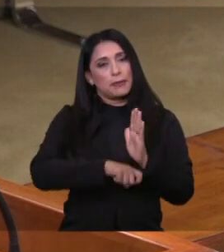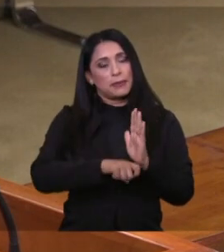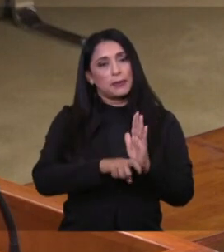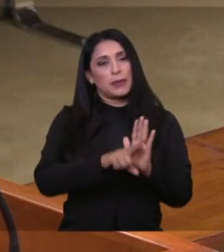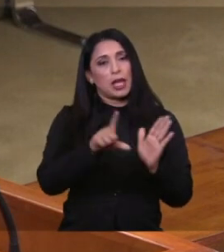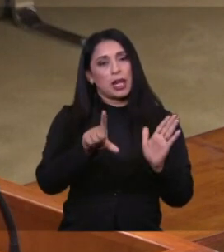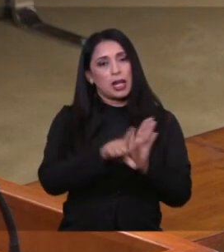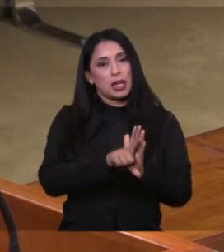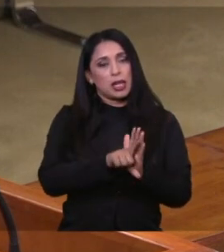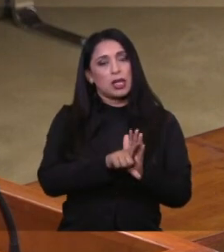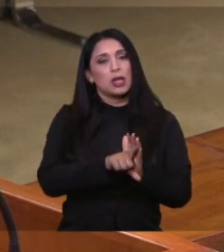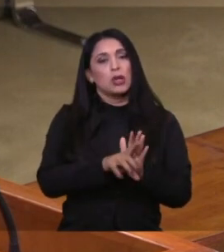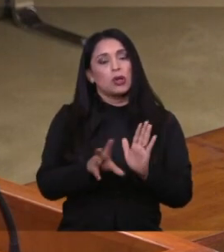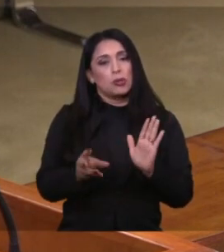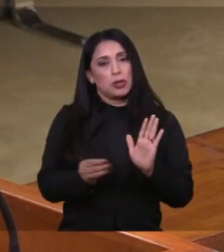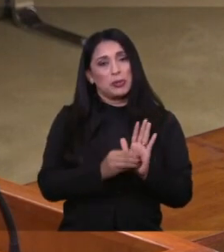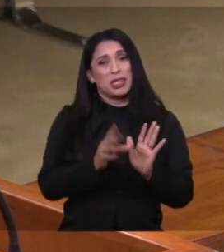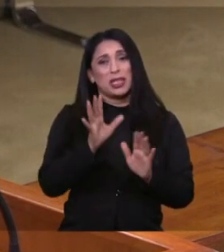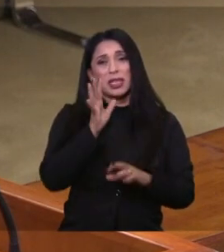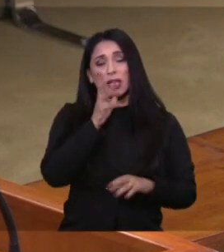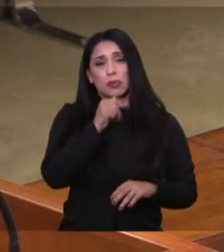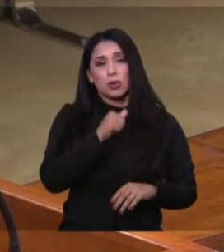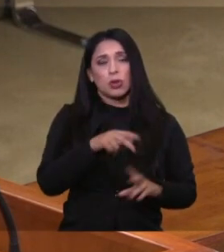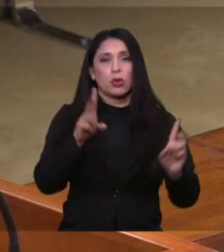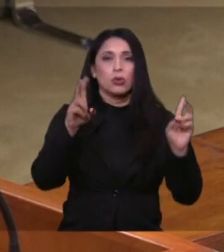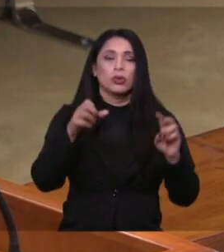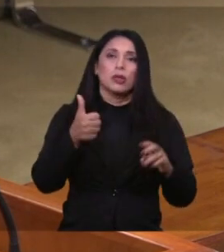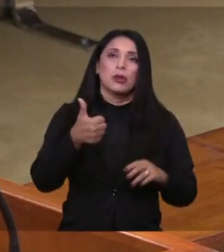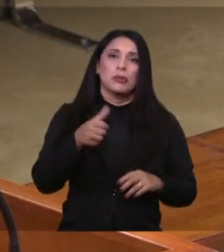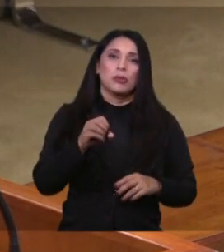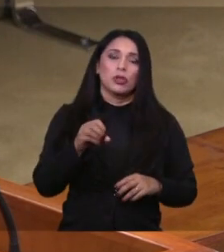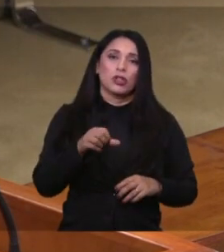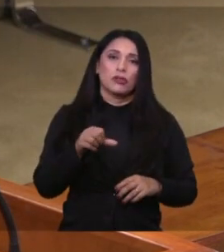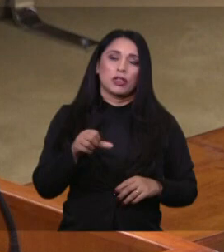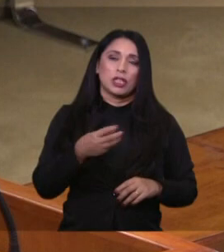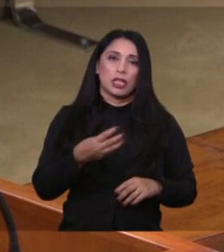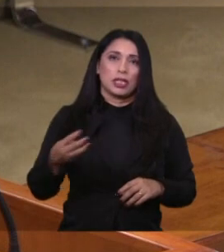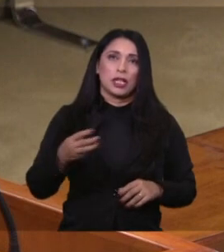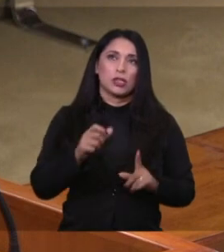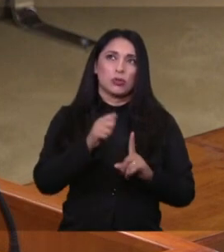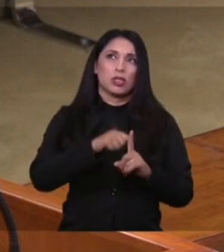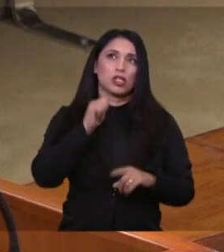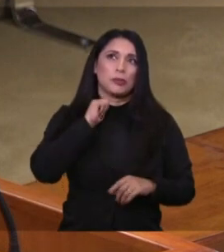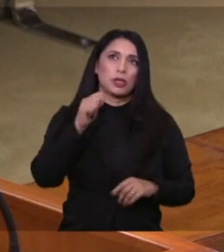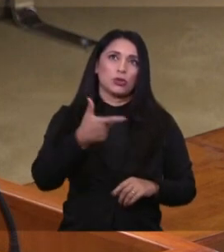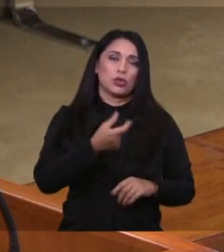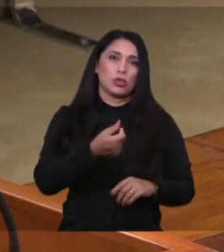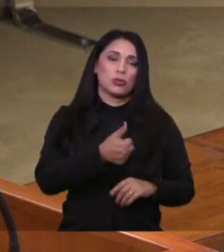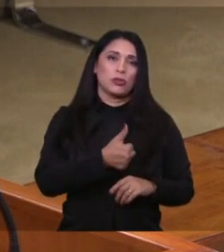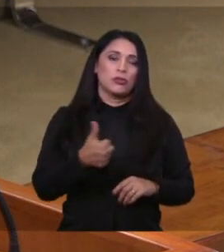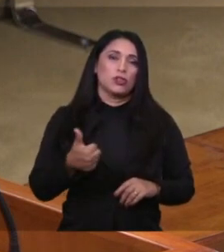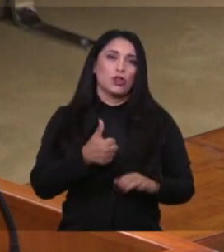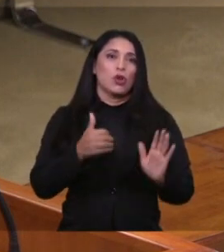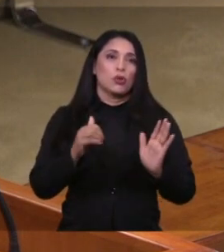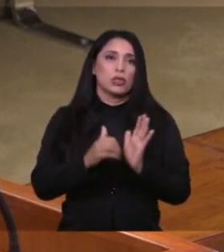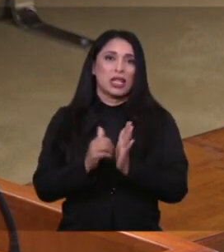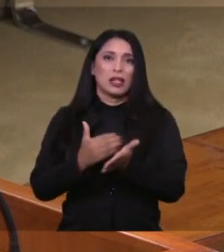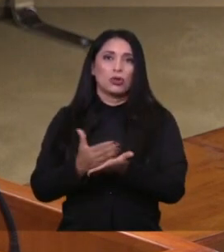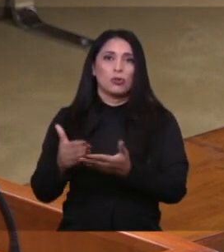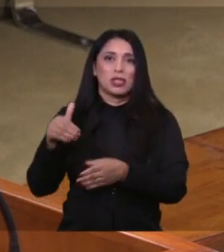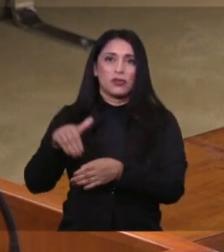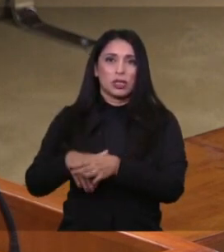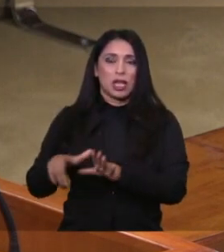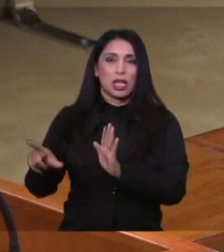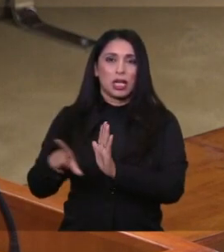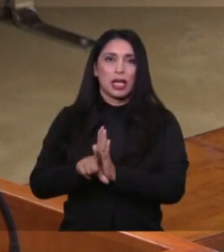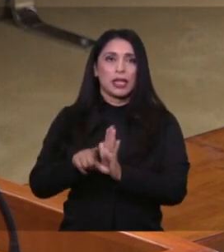do que se esperava. O Supremo decide o tema 1093 aqui em abril de 21. O Senado começa a votar a lei e, em agosto